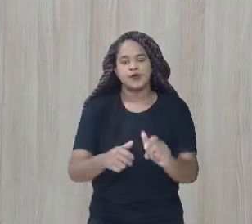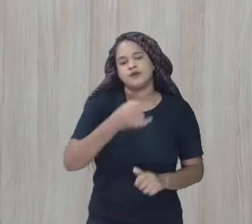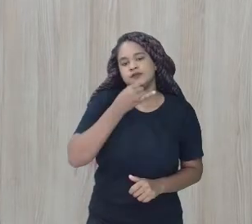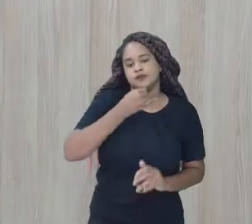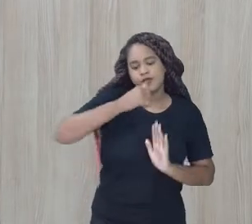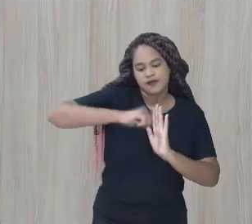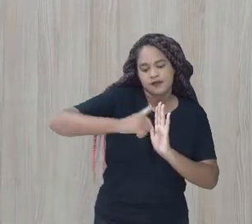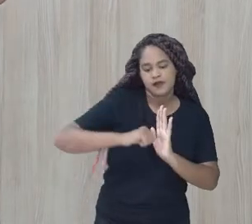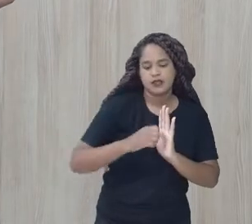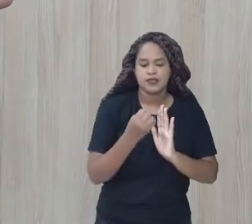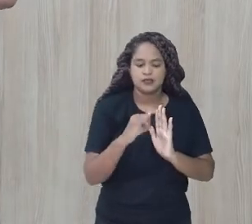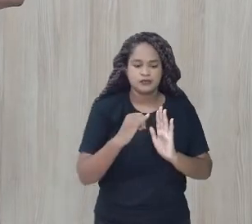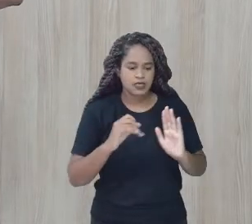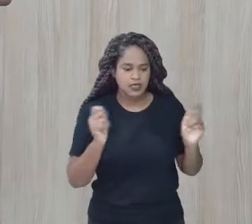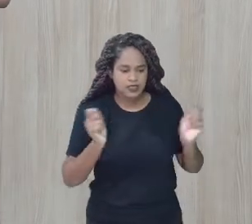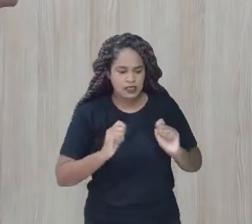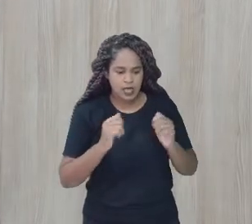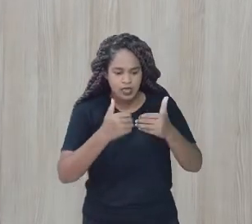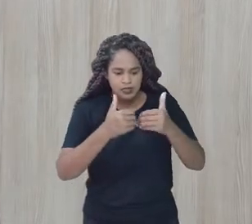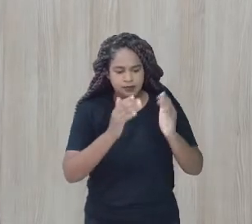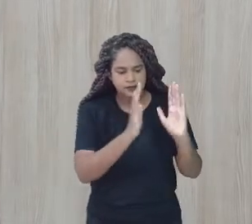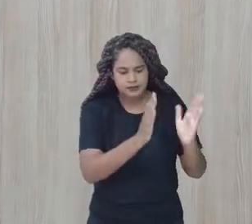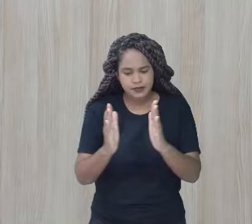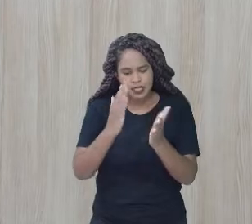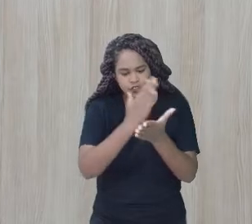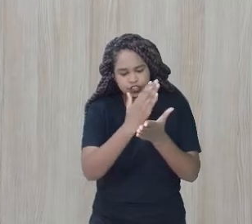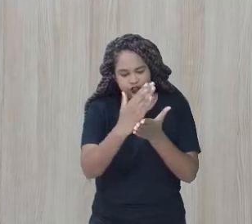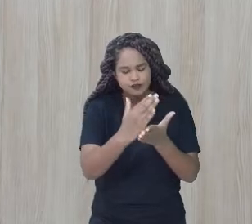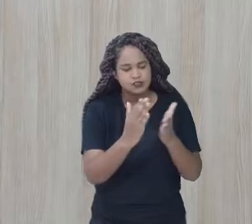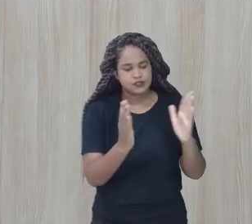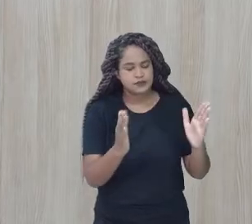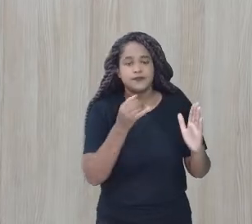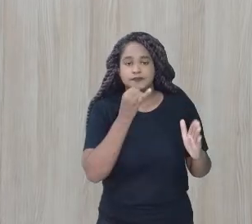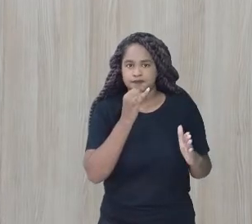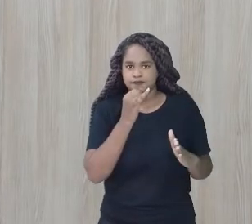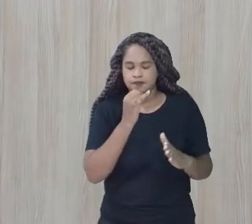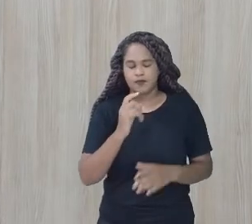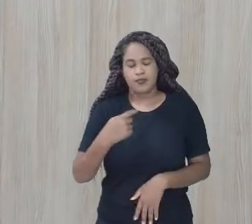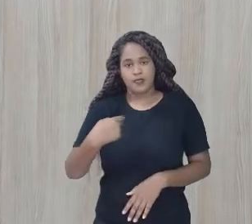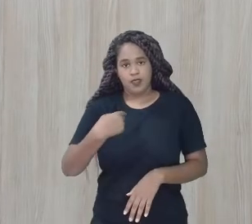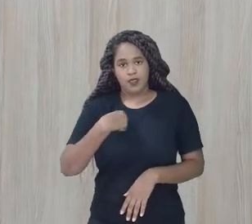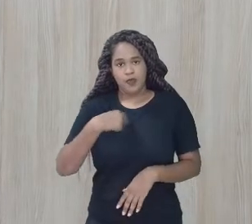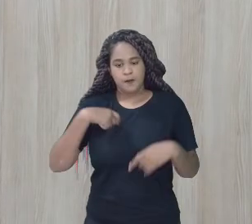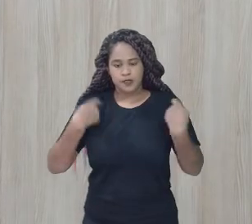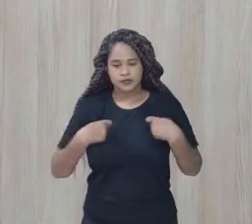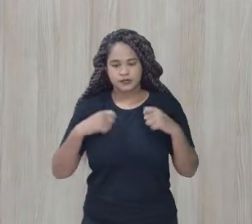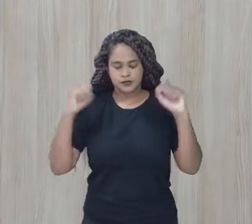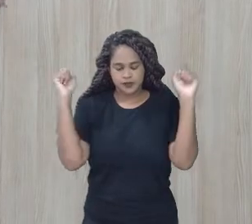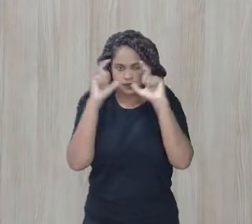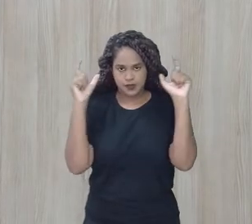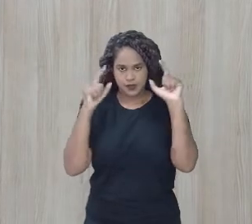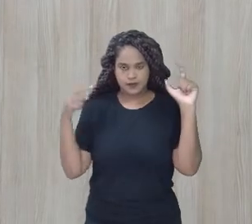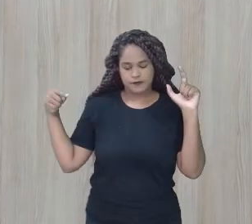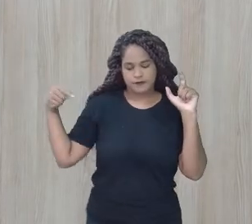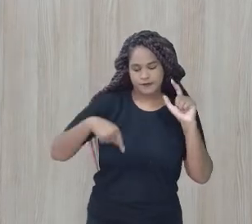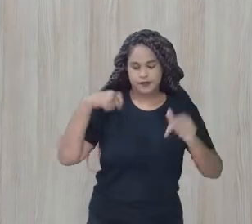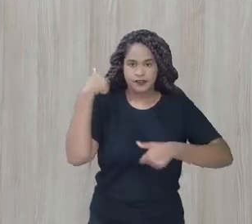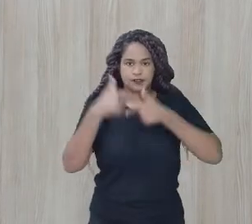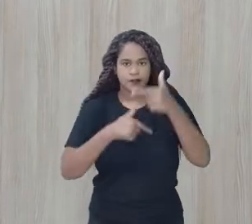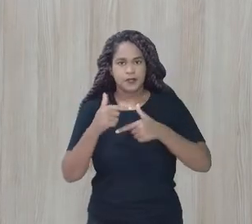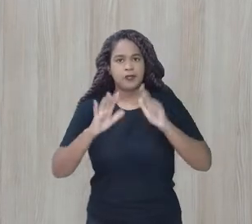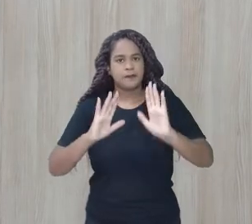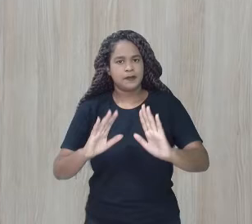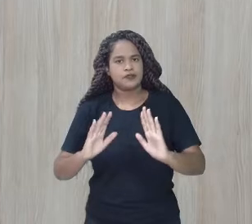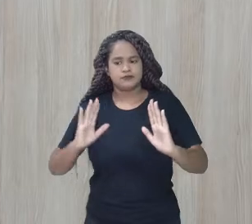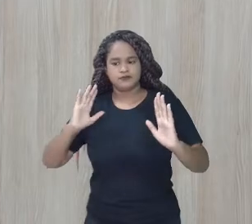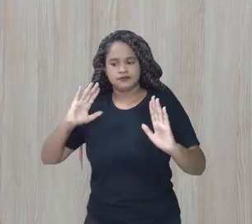tarefas menores para fazer. Meu problema é acordar e vir trabalhar, a gente falou sobre isso, né? Então, dentro desse processo, o que é que eu preciso fazer?